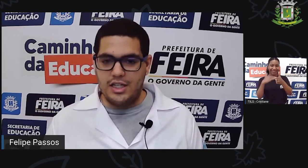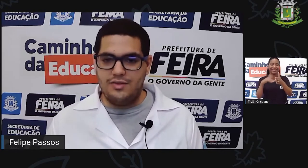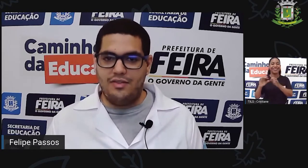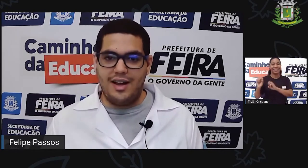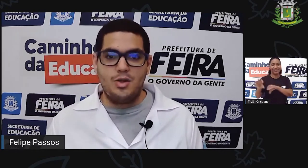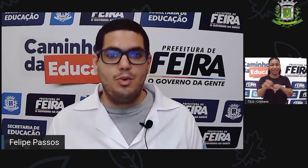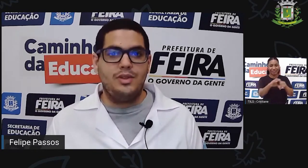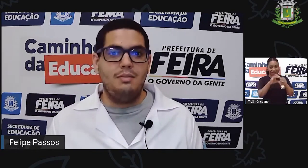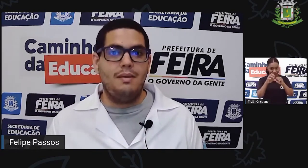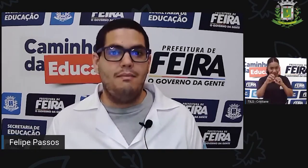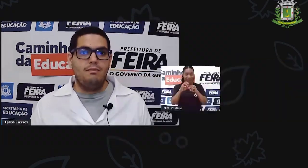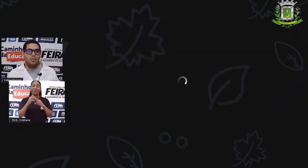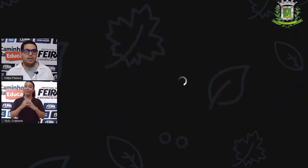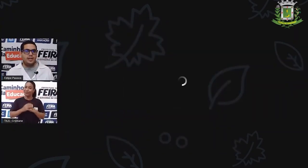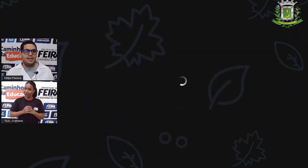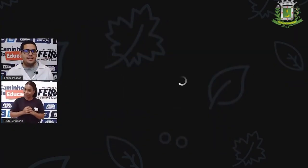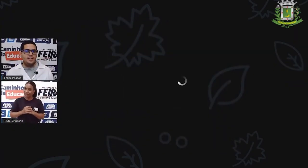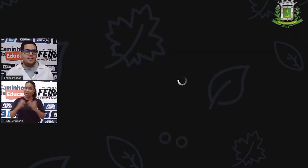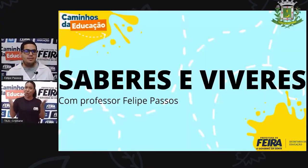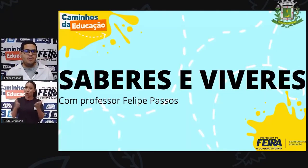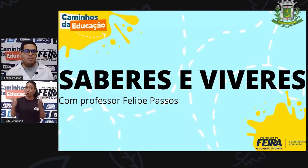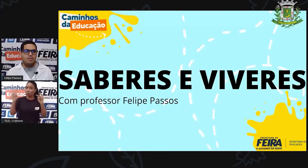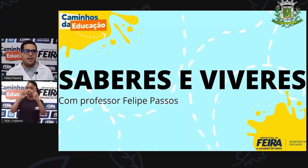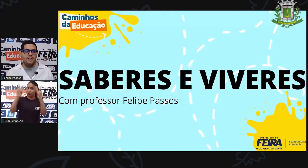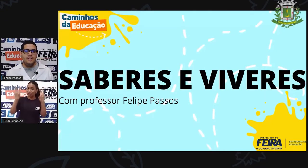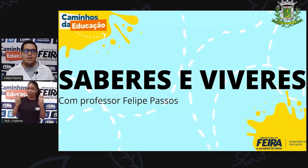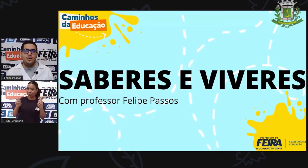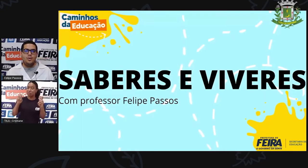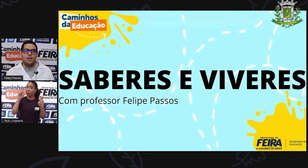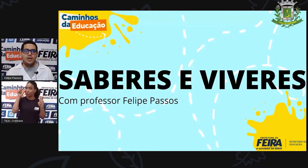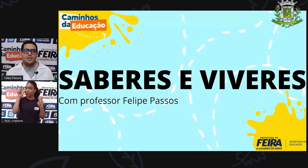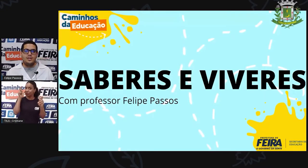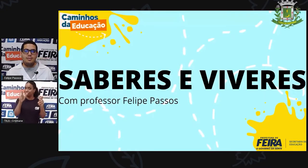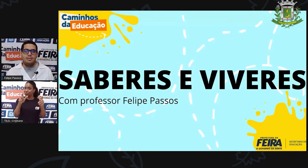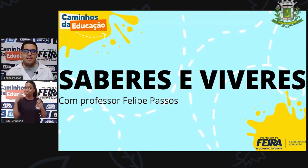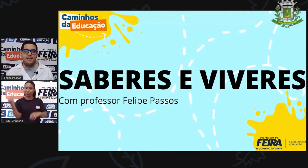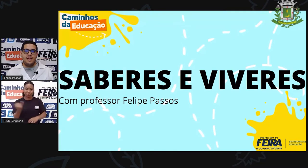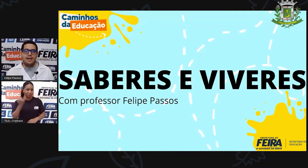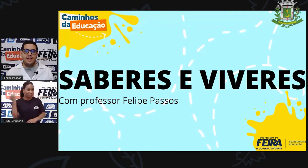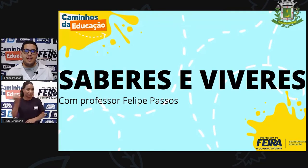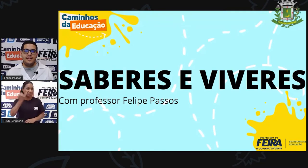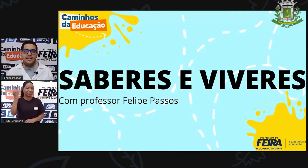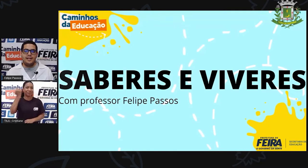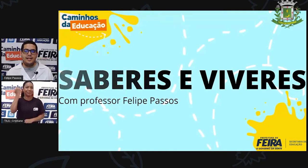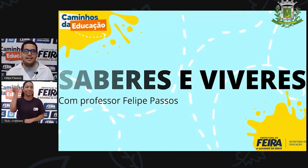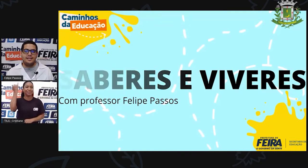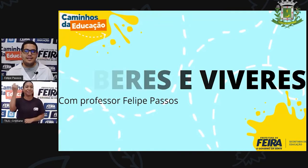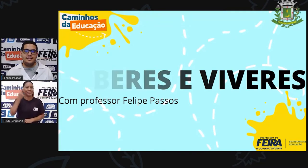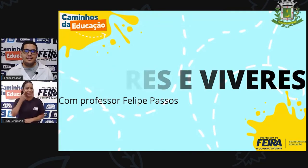a gente vai falar sobre um tema muito interessante, vamos ver? O nosso tema é